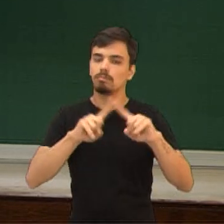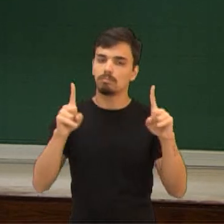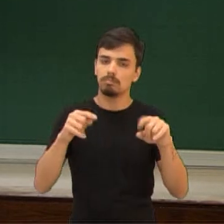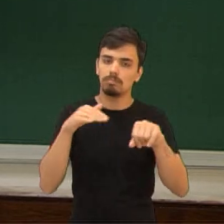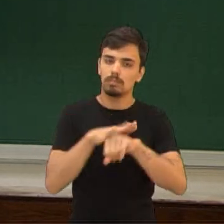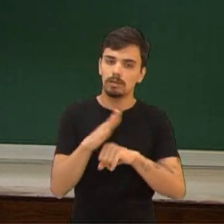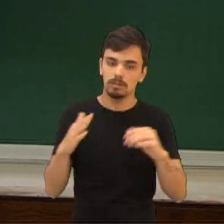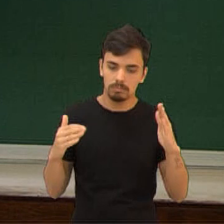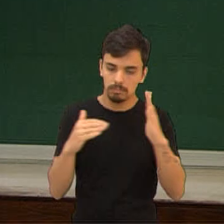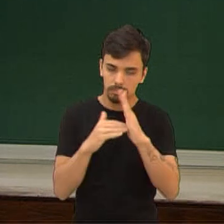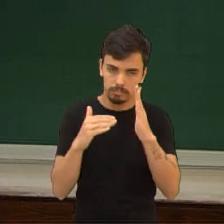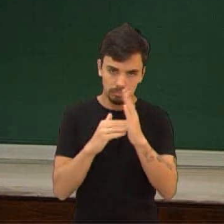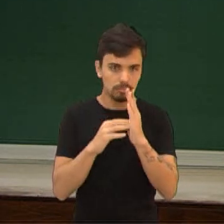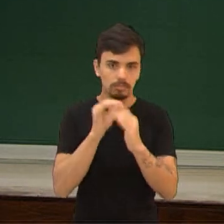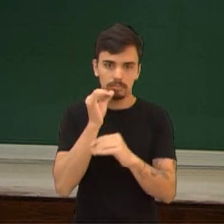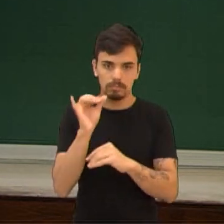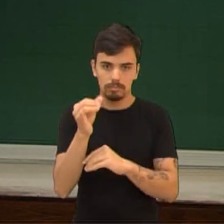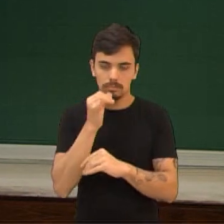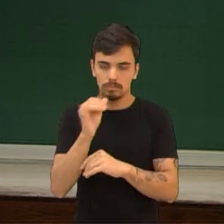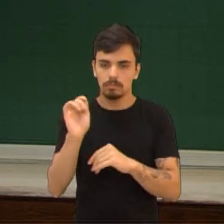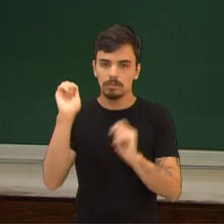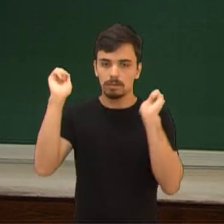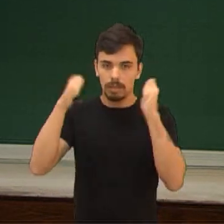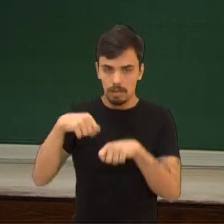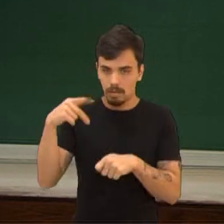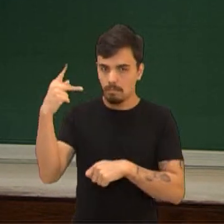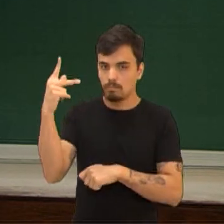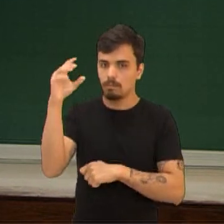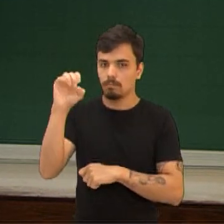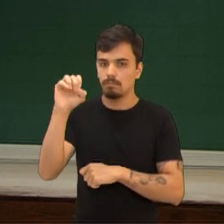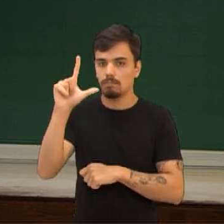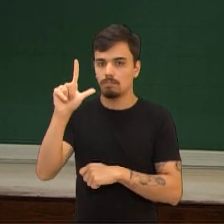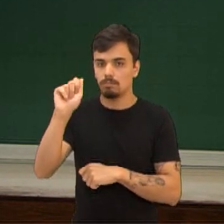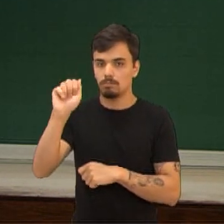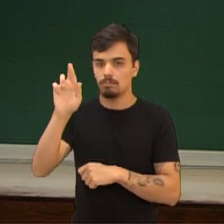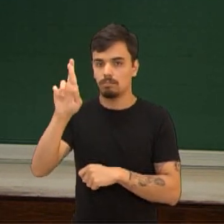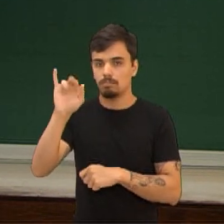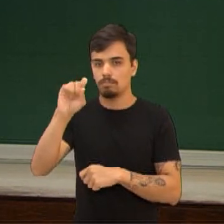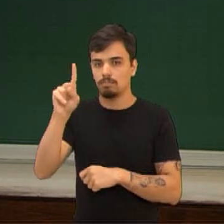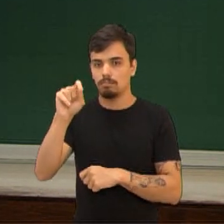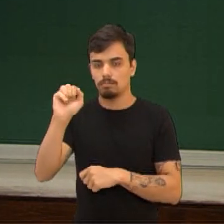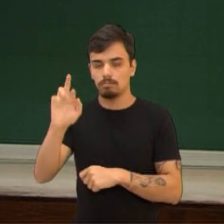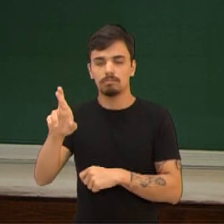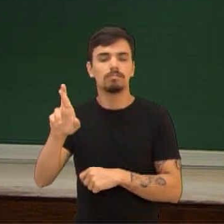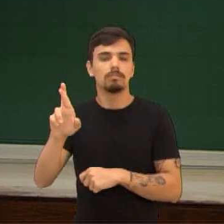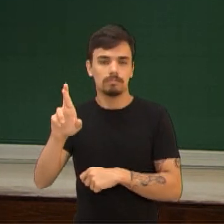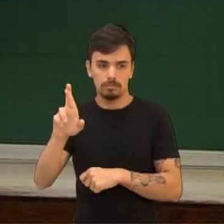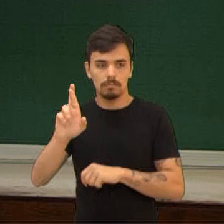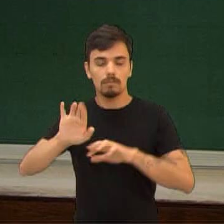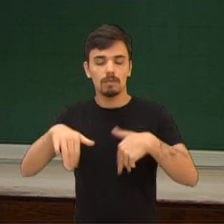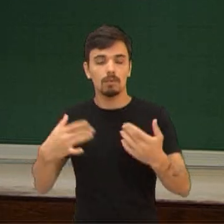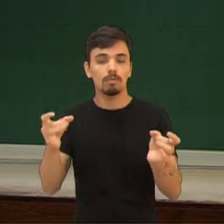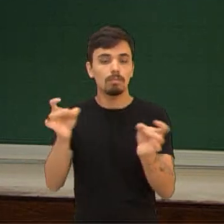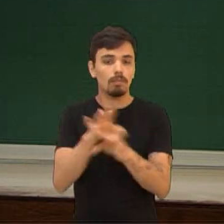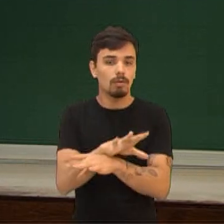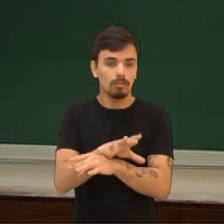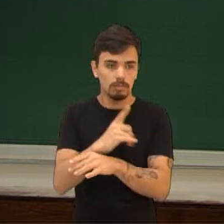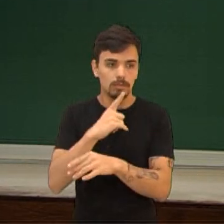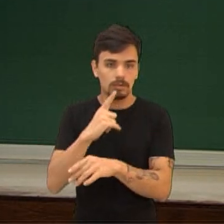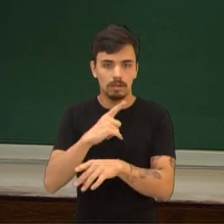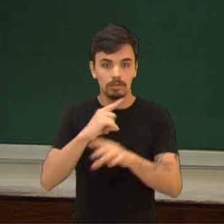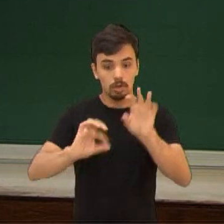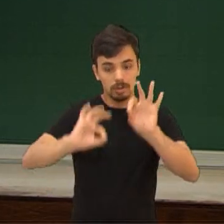que acumular para ele polarizar, ok? Então ele vai polarizar, quando ele polarizar ele